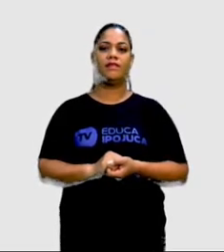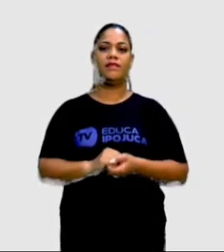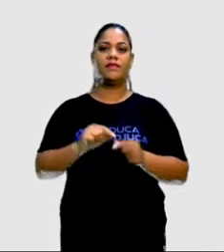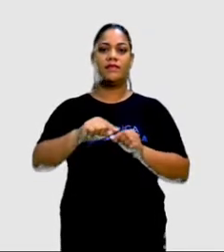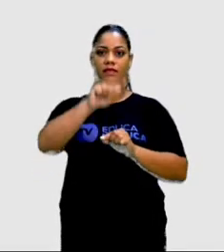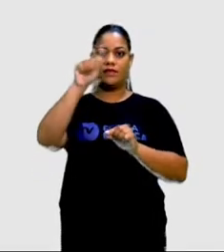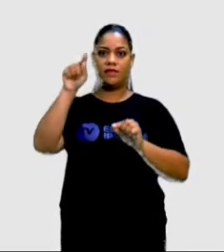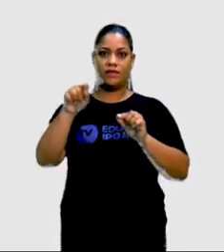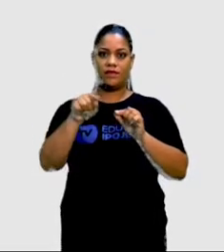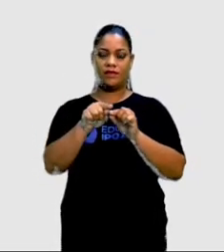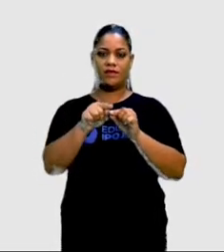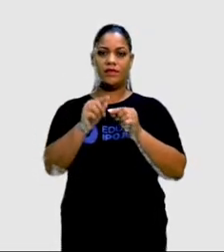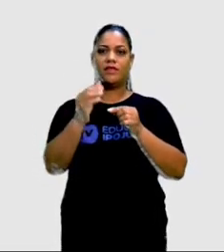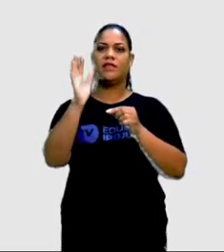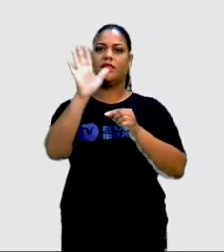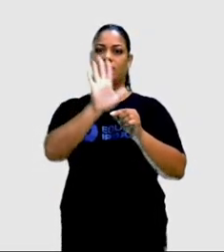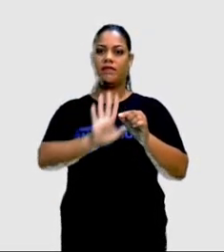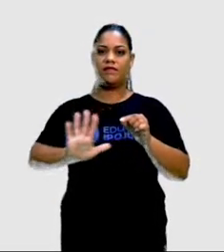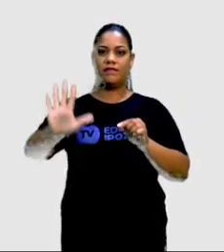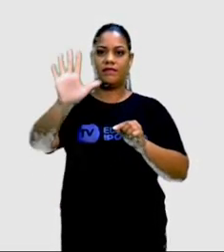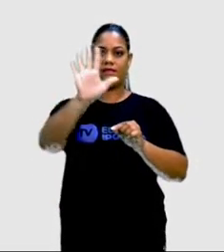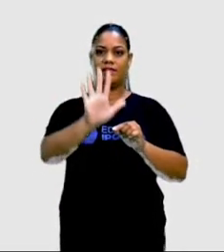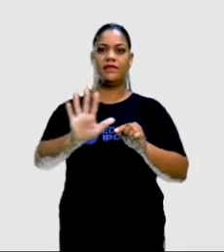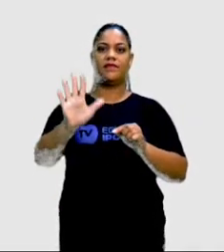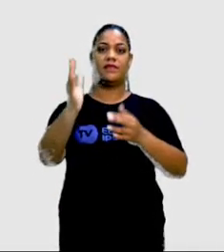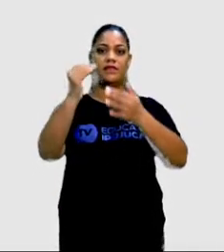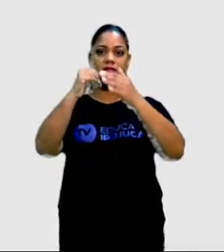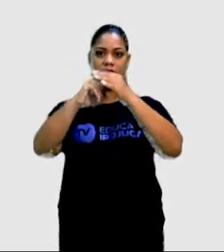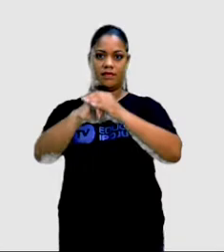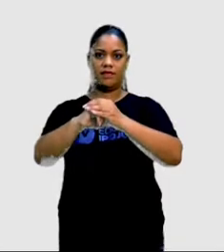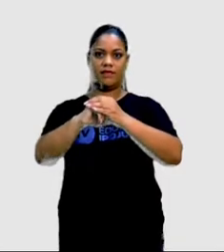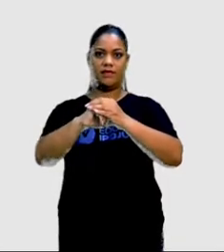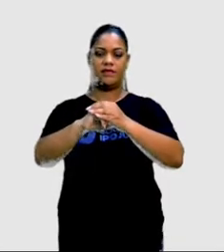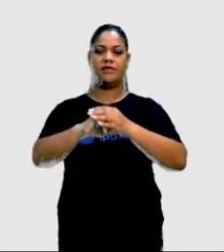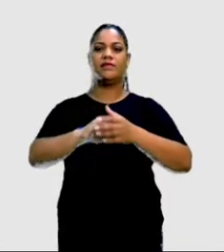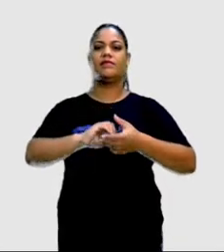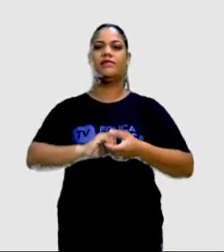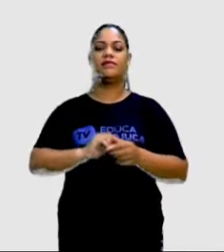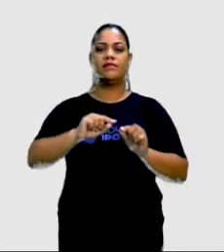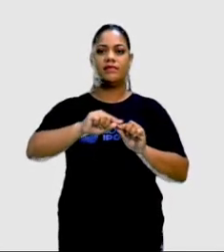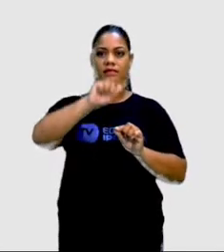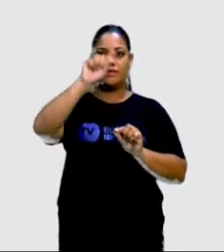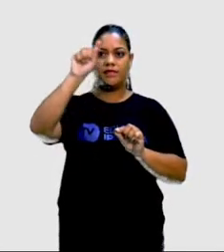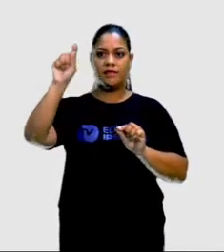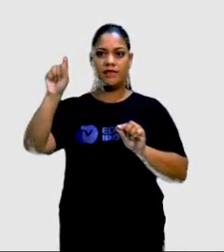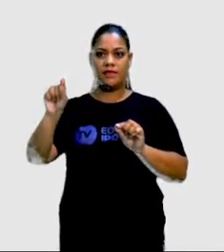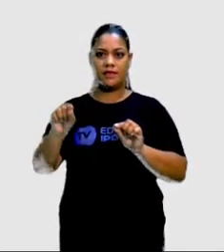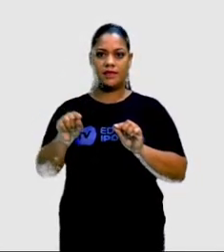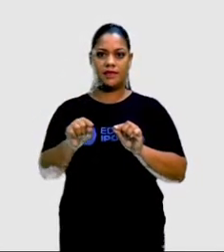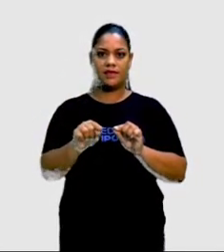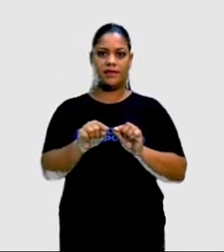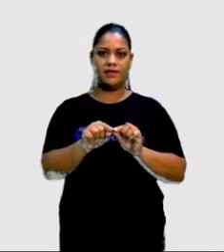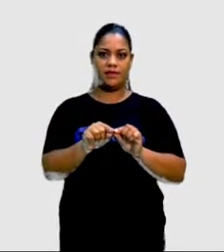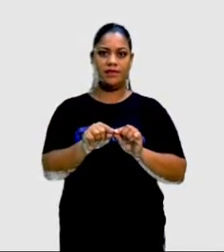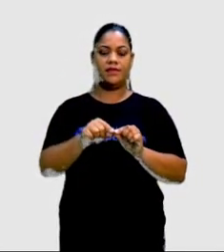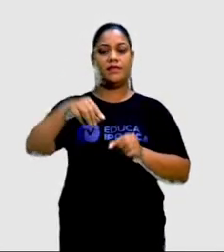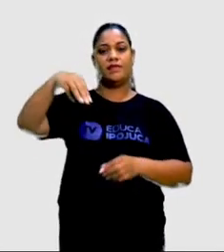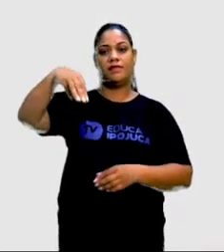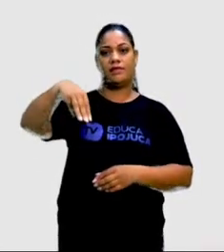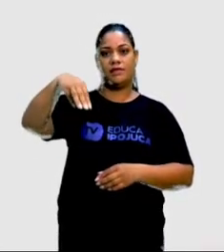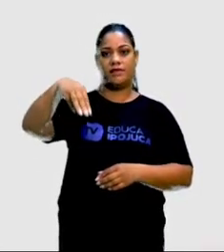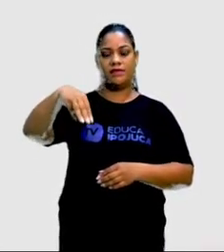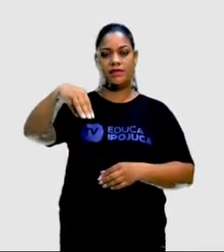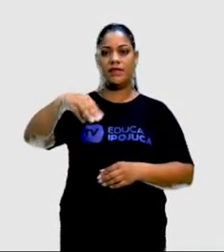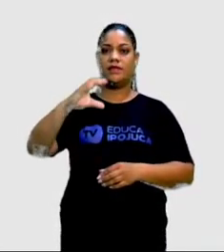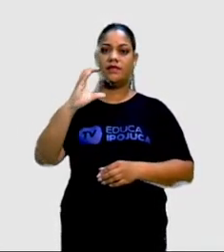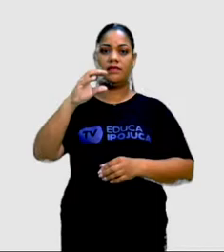da circunferência. Como vocês podem ver, a circunferência é uma linha, portanto, seu comprimento é medido em metros,